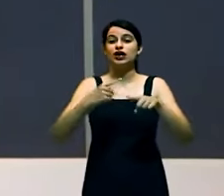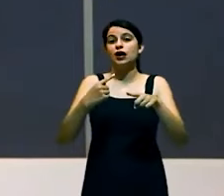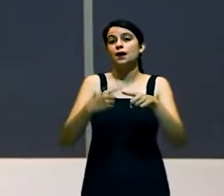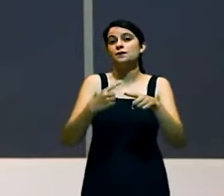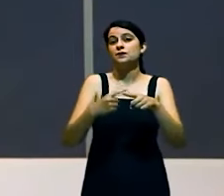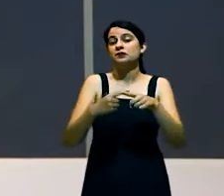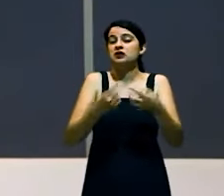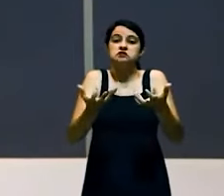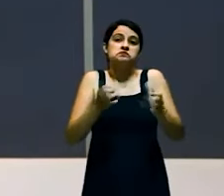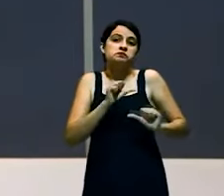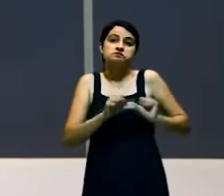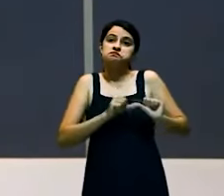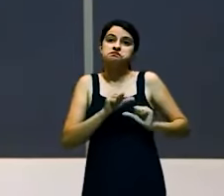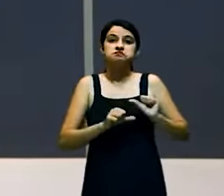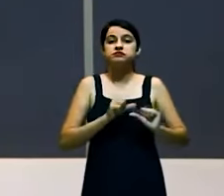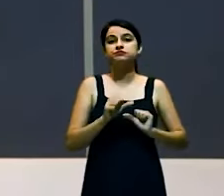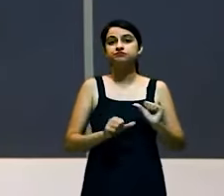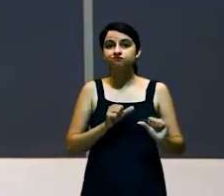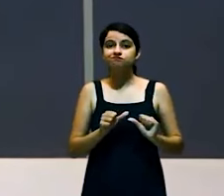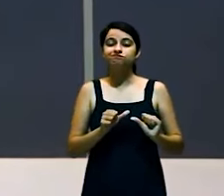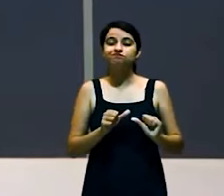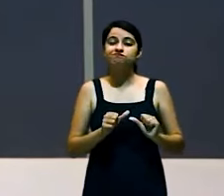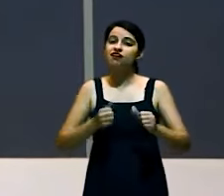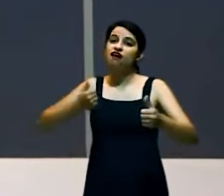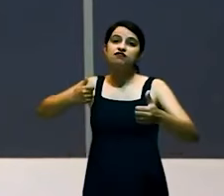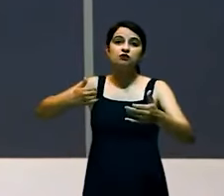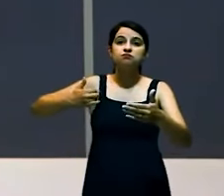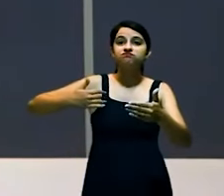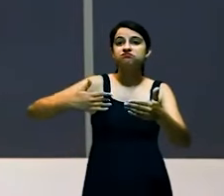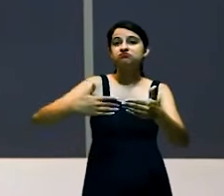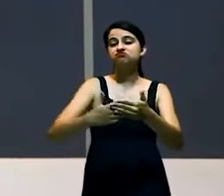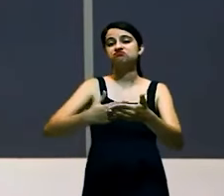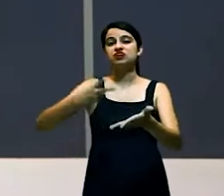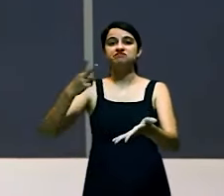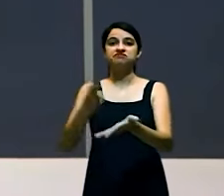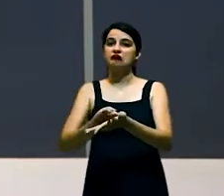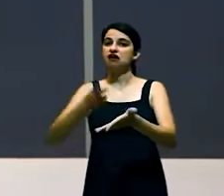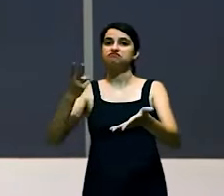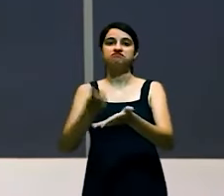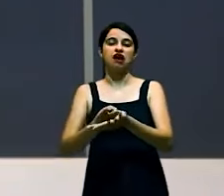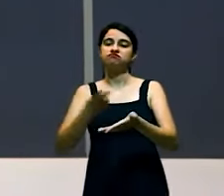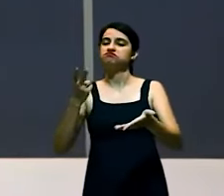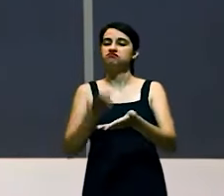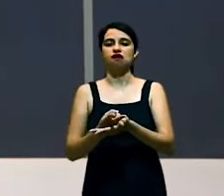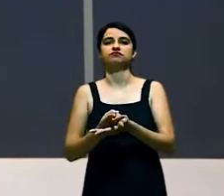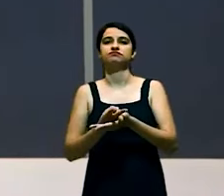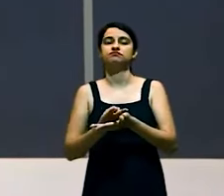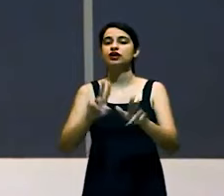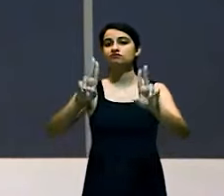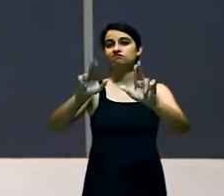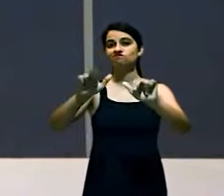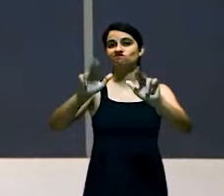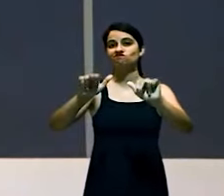Você não muda. E com suas não mudanças, você não tem resultado.